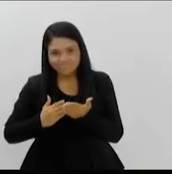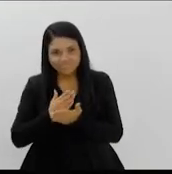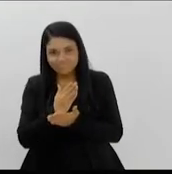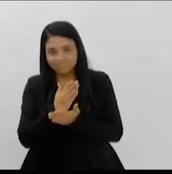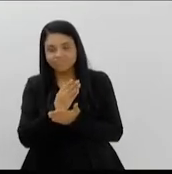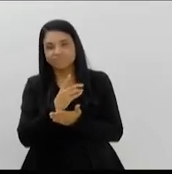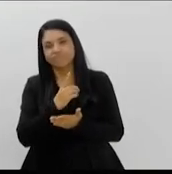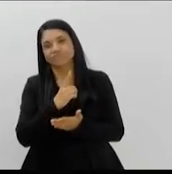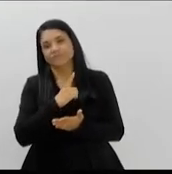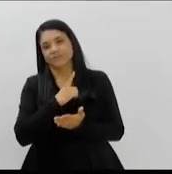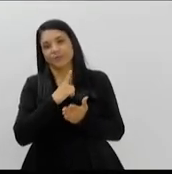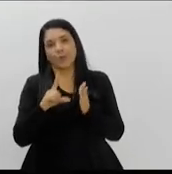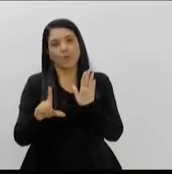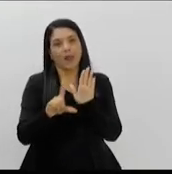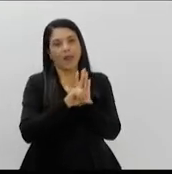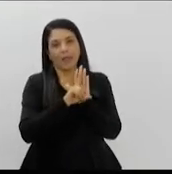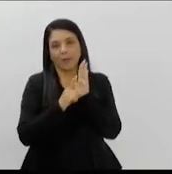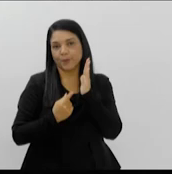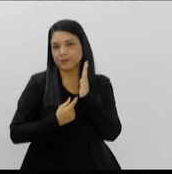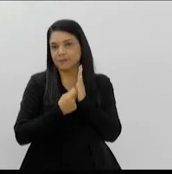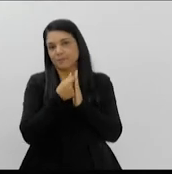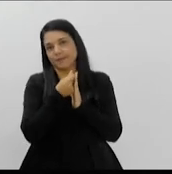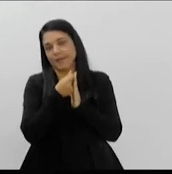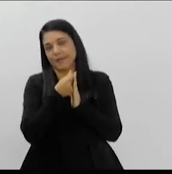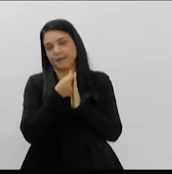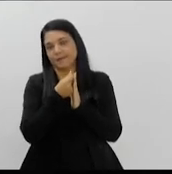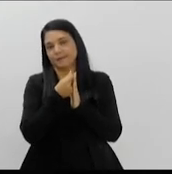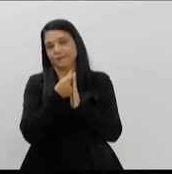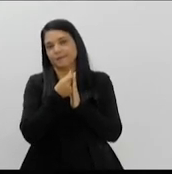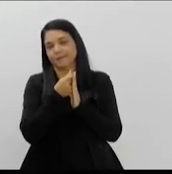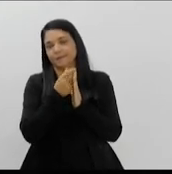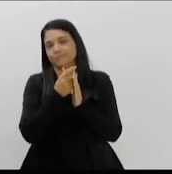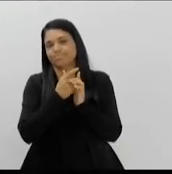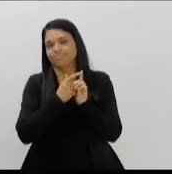lei orçamentária com déficit